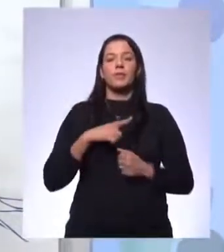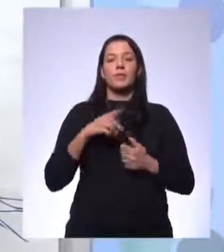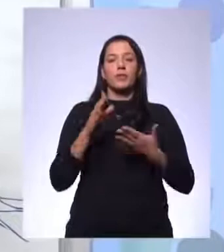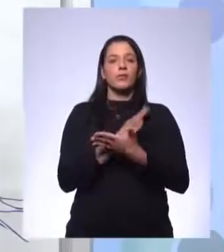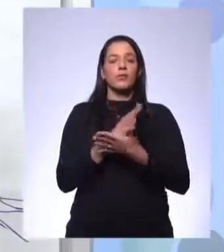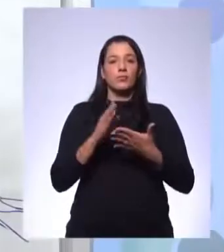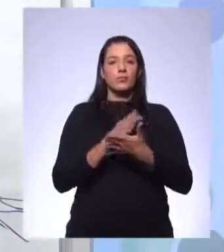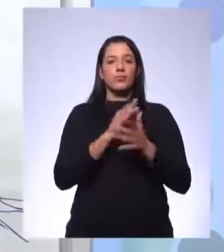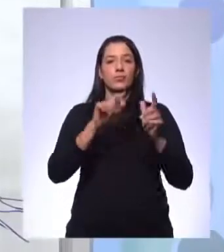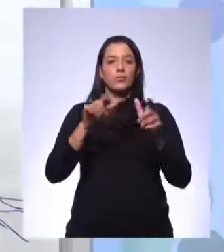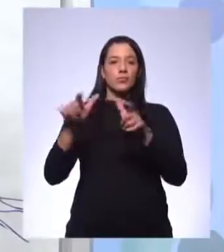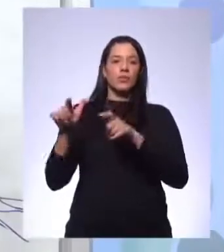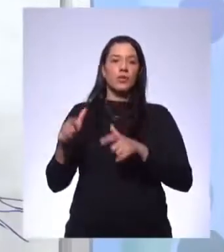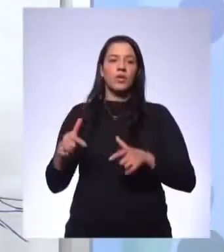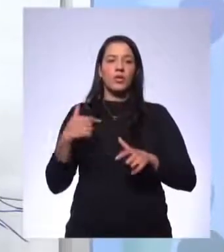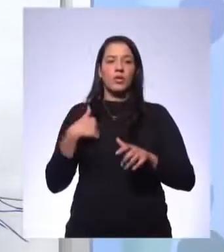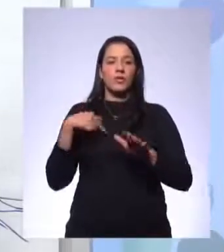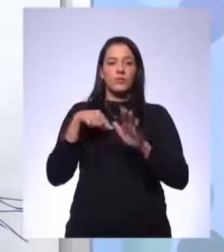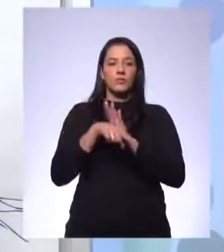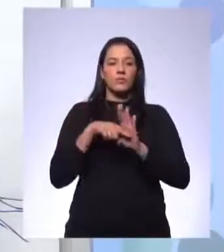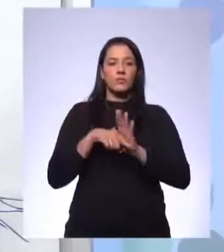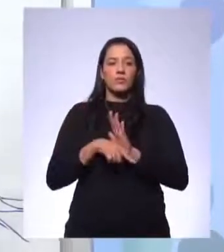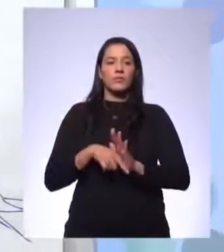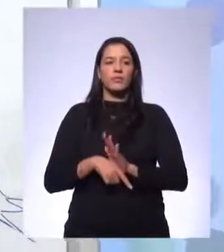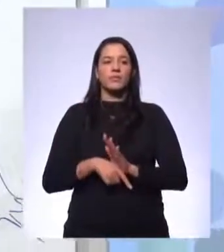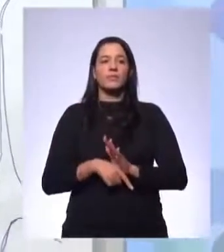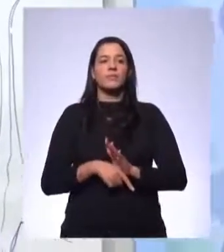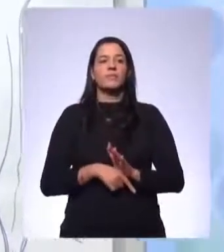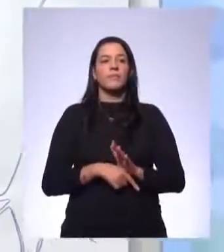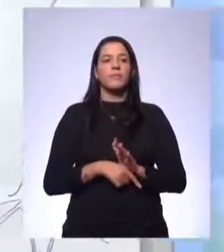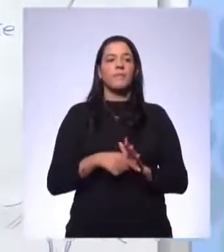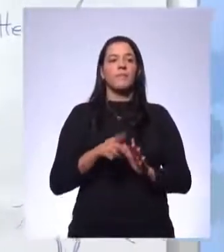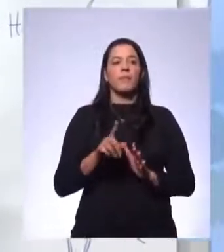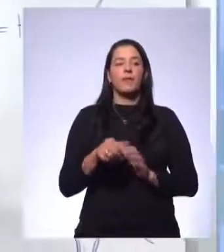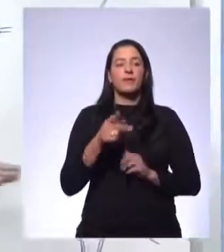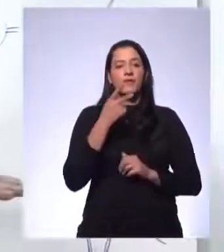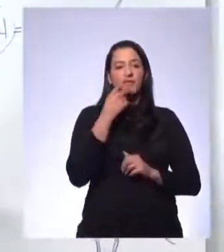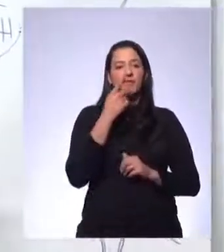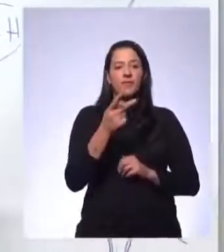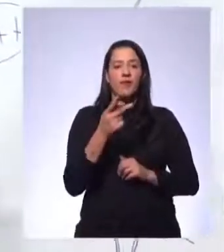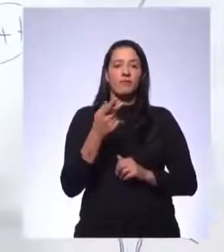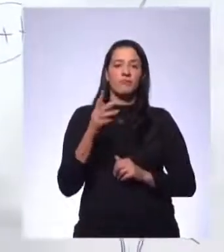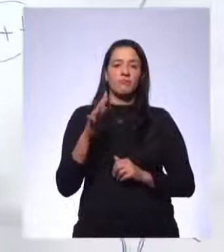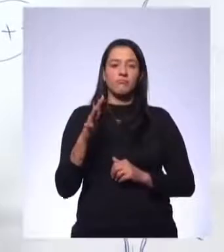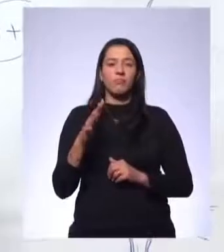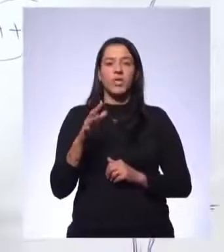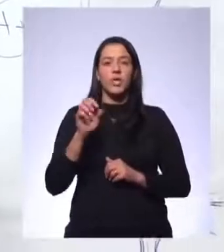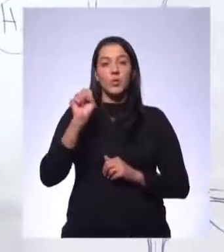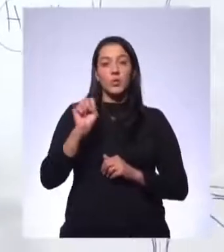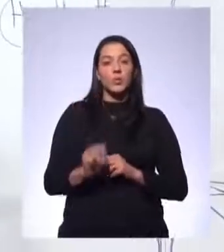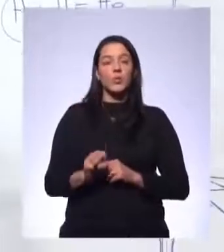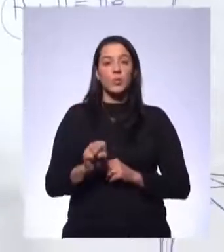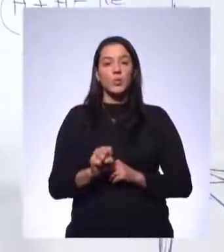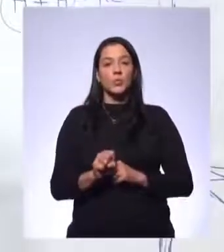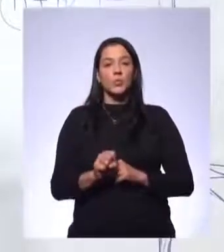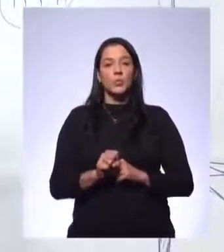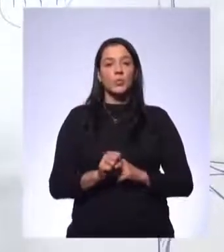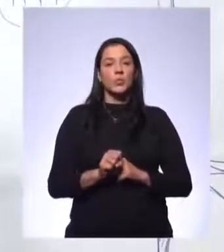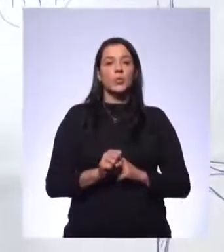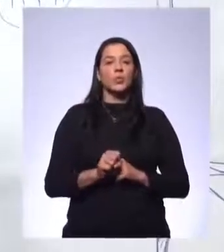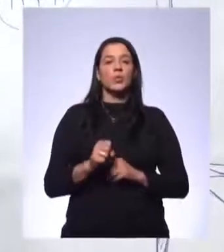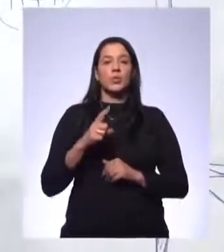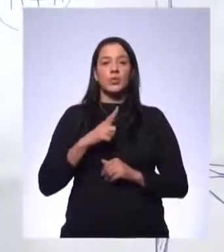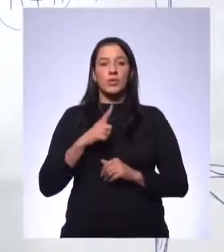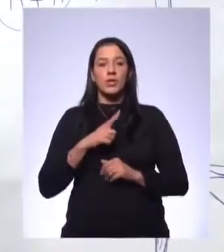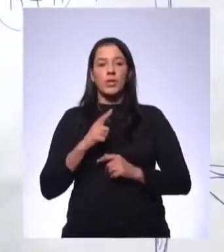Aqui no Brasil eu pesquisei. O pessoal fala que tem na região sul lá e tal, tem um lugar e tal que vaza